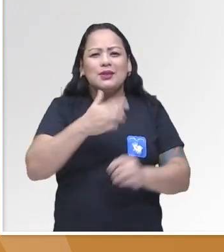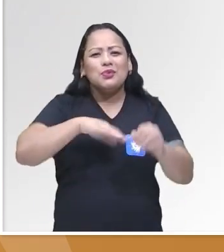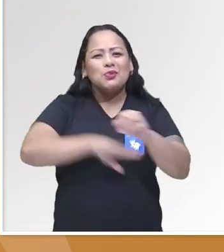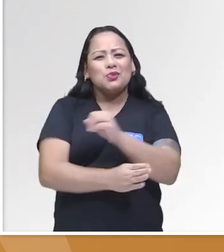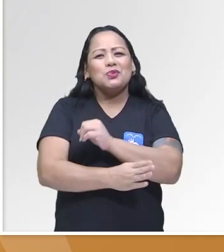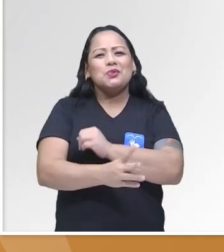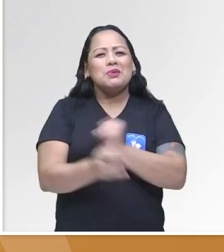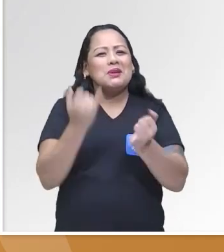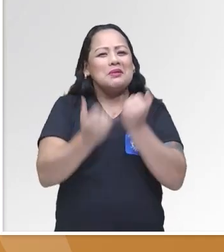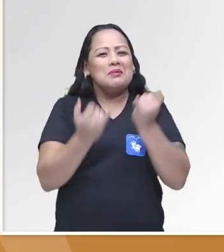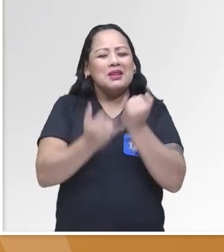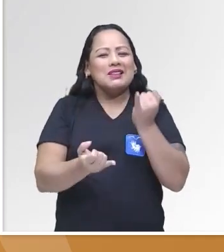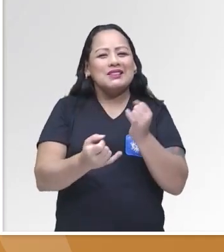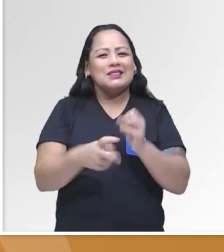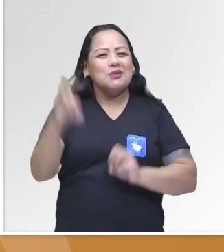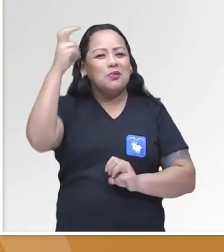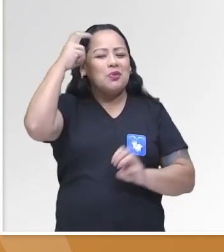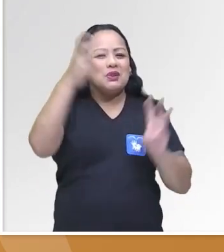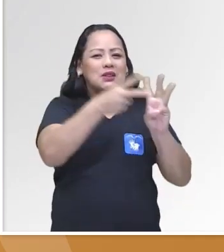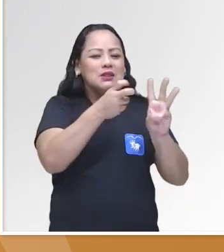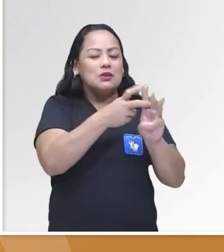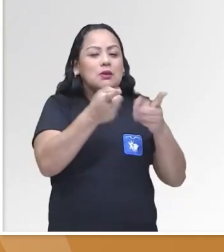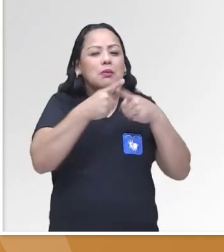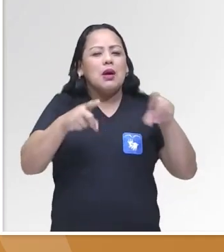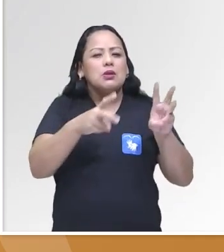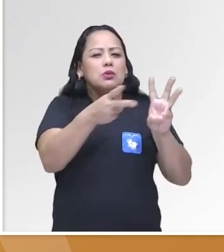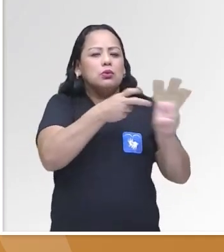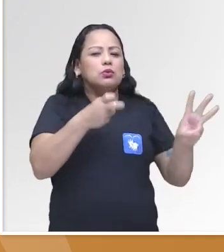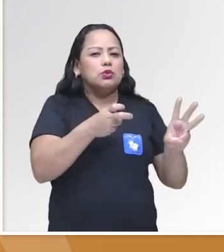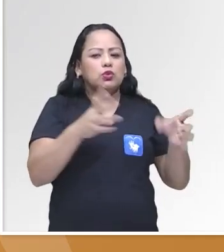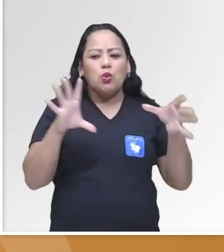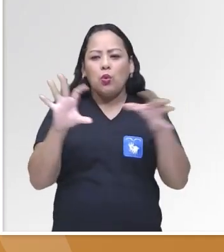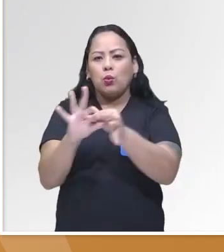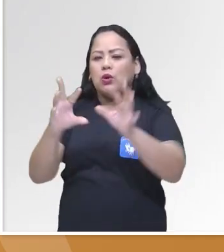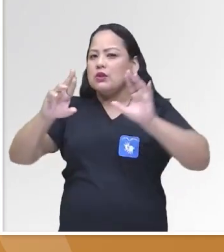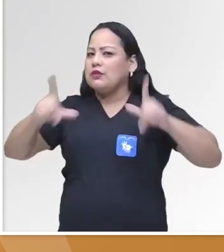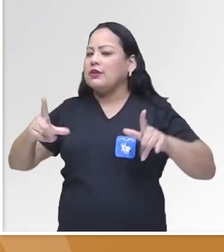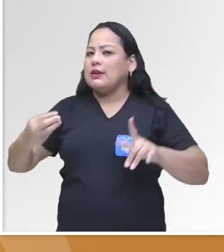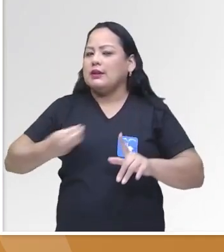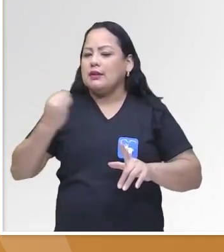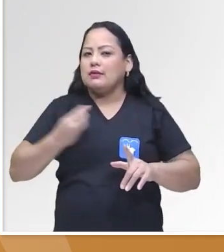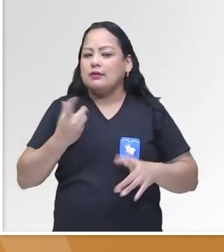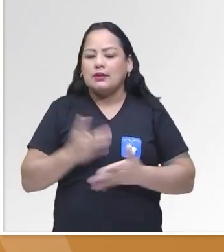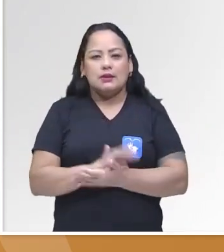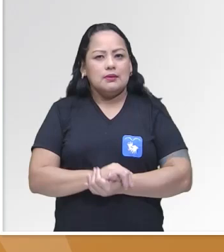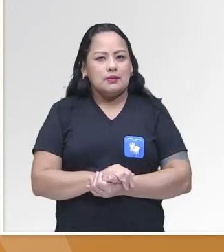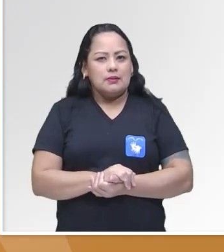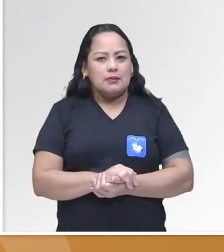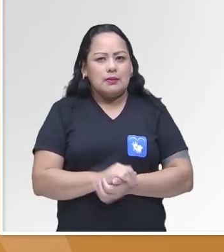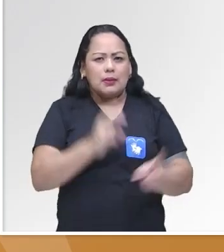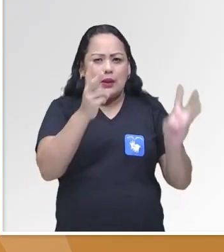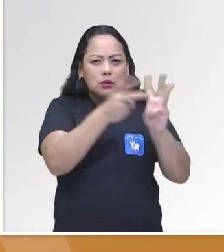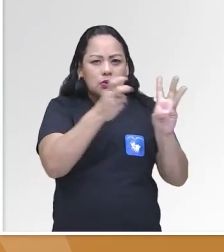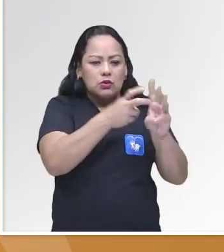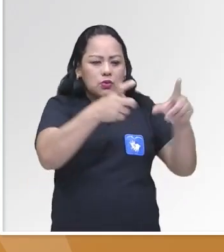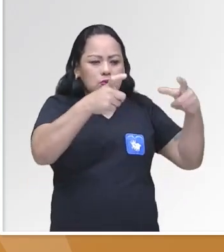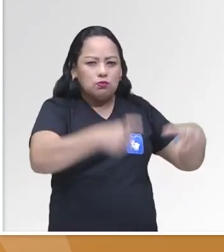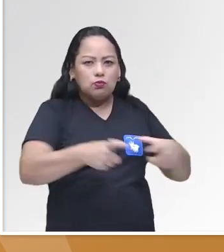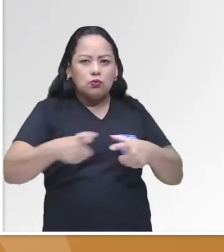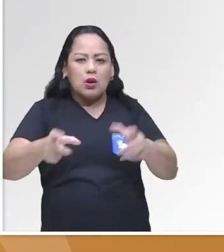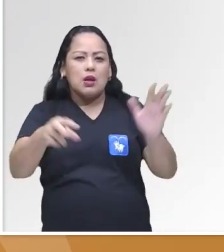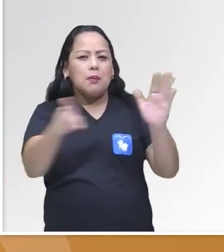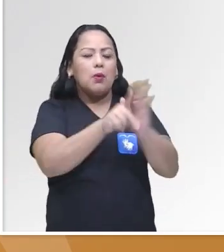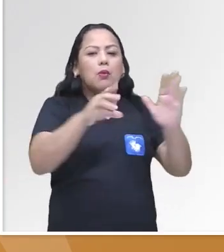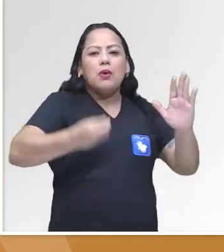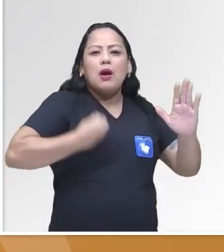cultura indígena. Mas os índios, eles estão em outro contexto, como vocês viram nos desafios, eles estão nas reservas. Eles estão